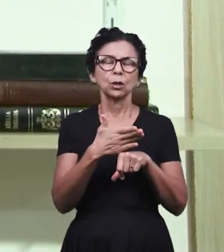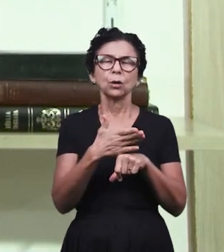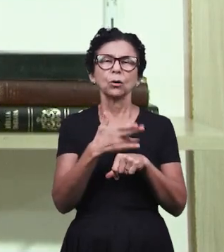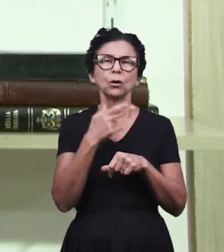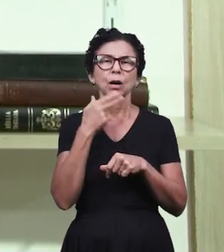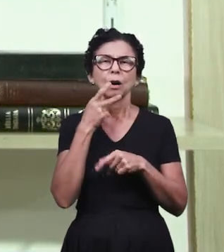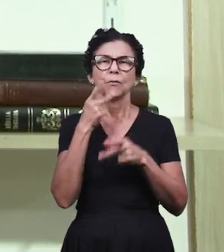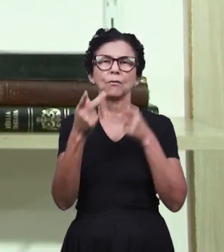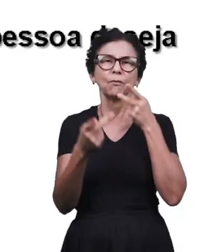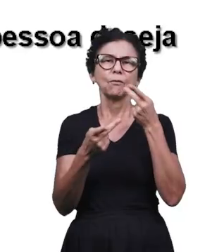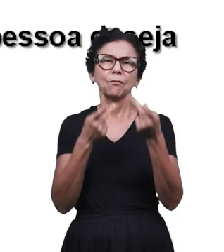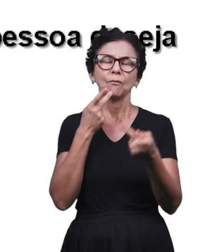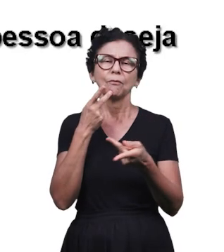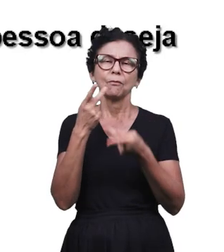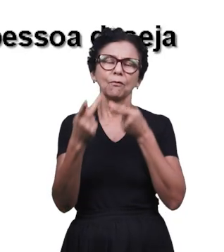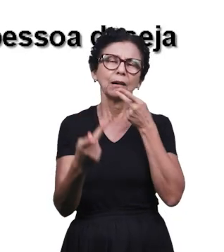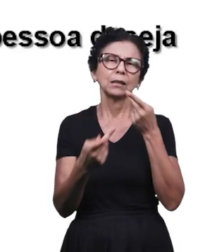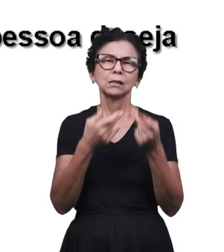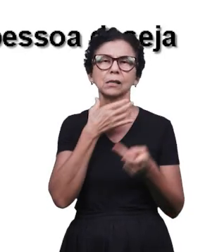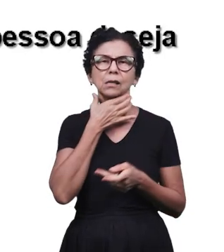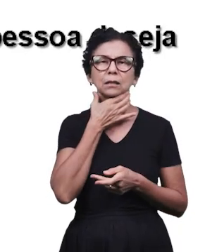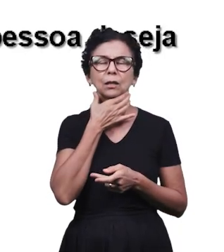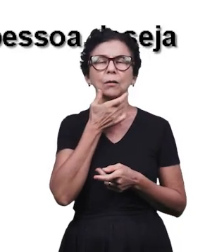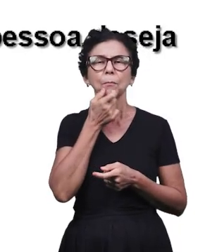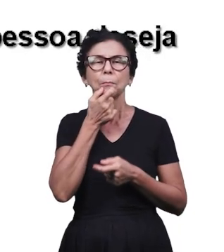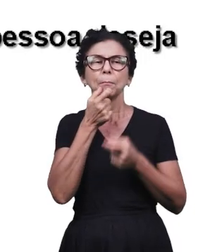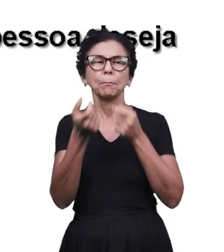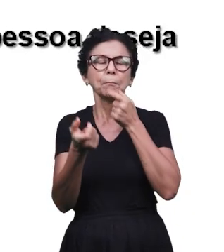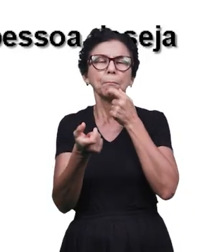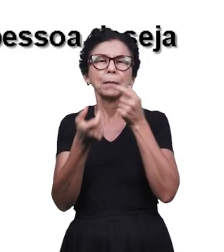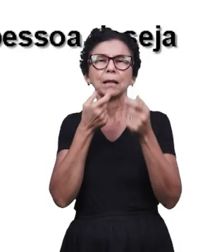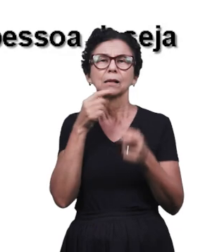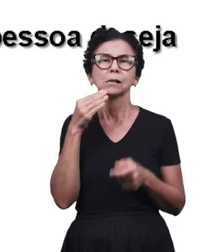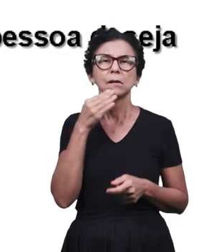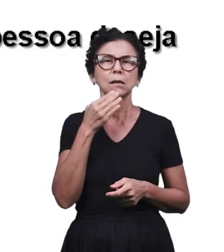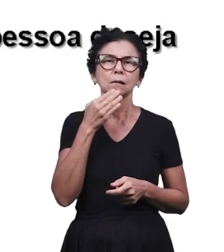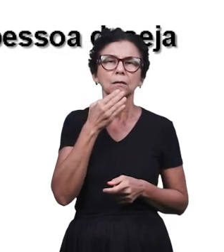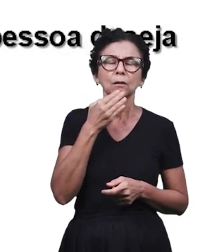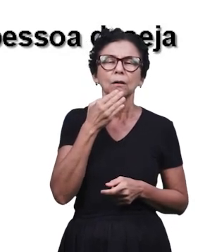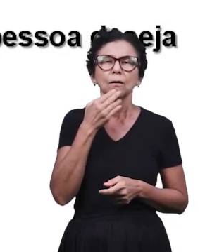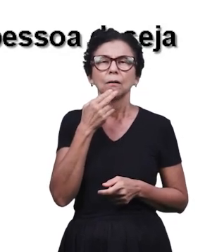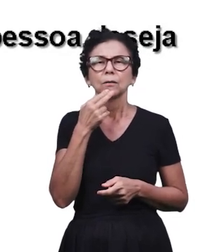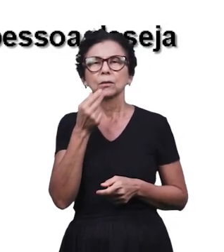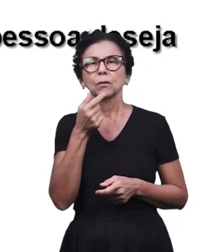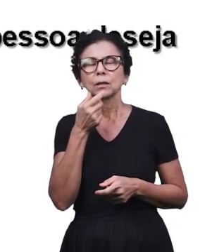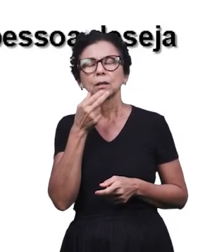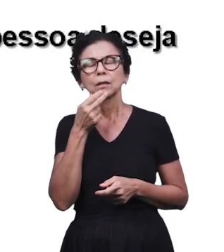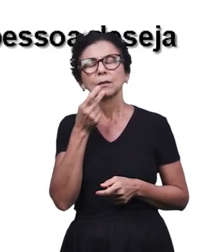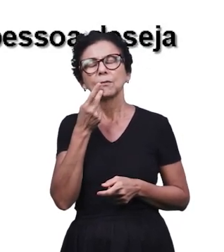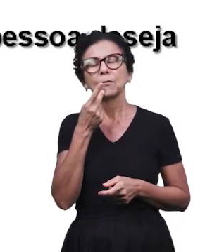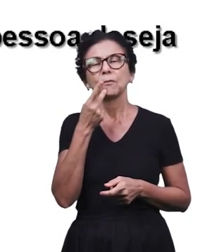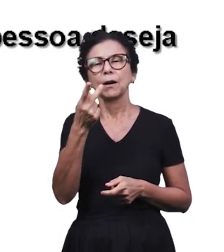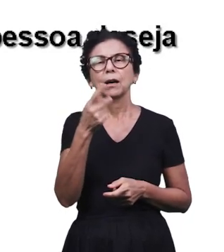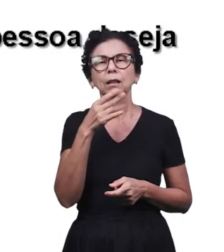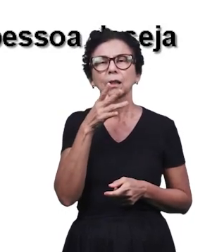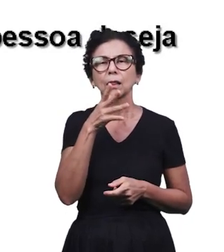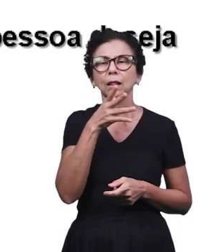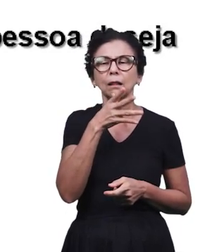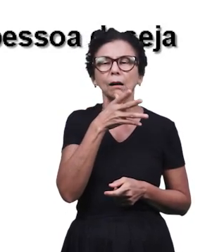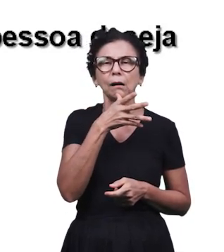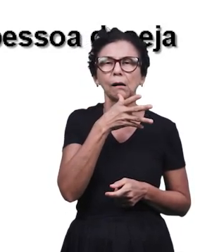da vida ele tem uma dificuldade de articular palavras, fala de forma mais lenta, às vezes as palavras são